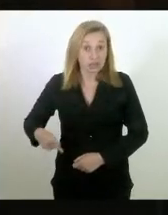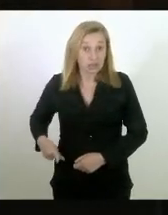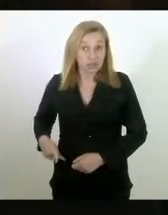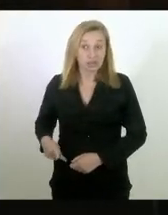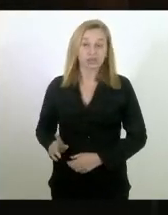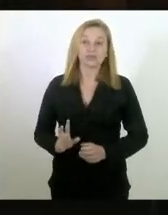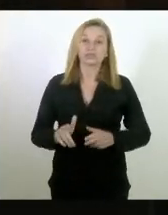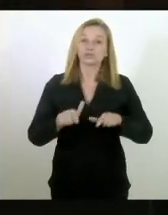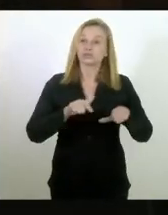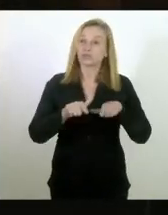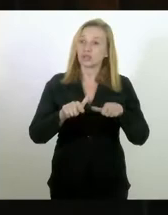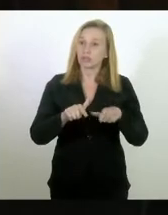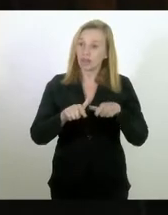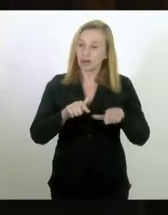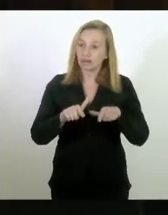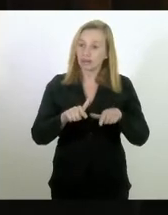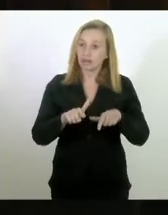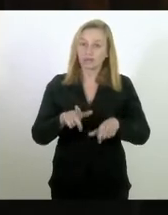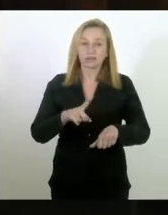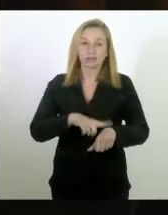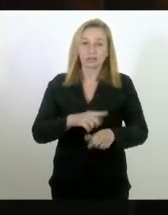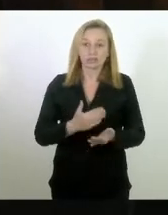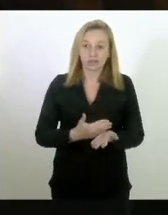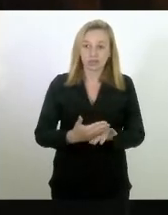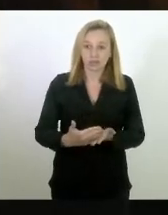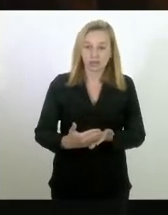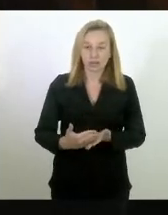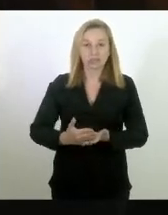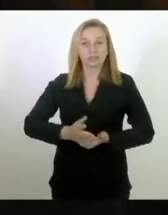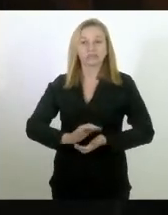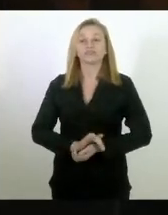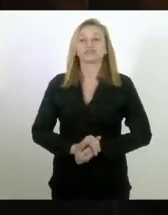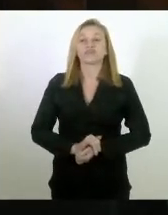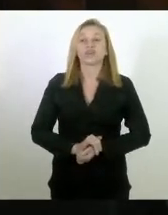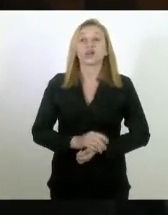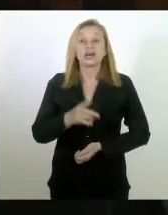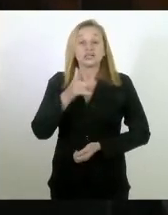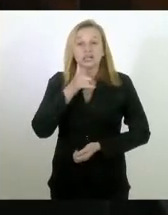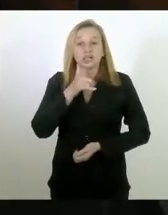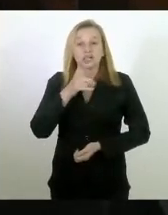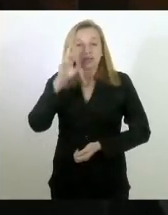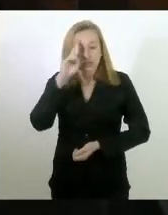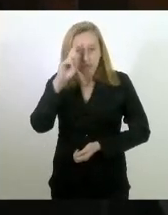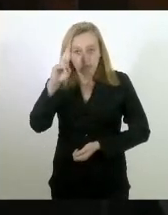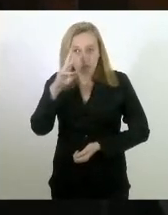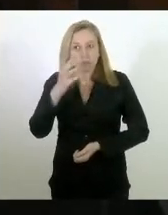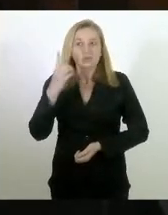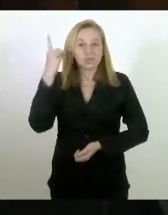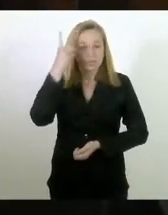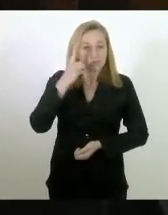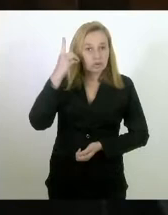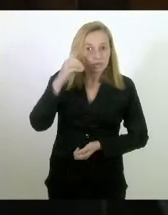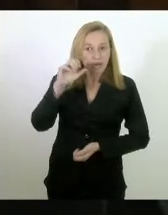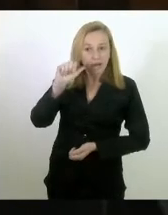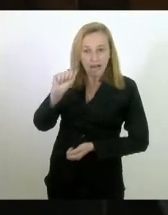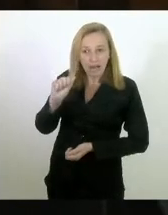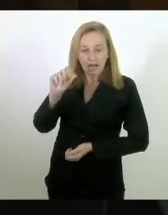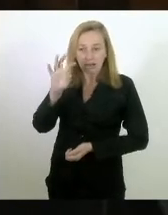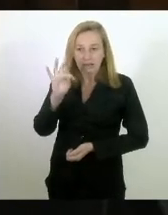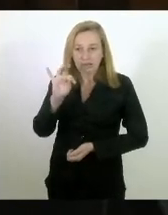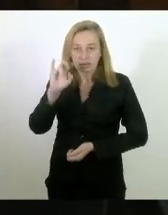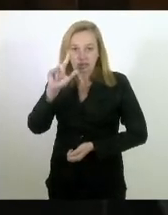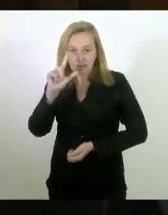dos trabalhos nesse expediente Inicial senhor deputado O Átila